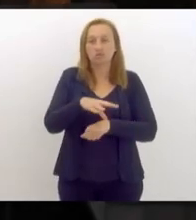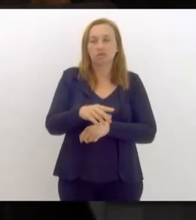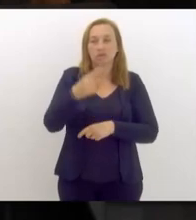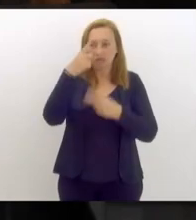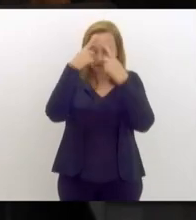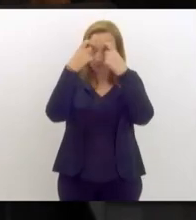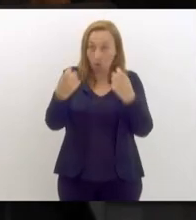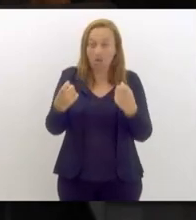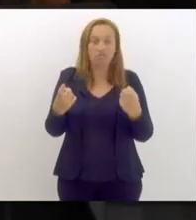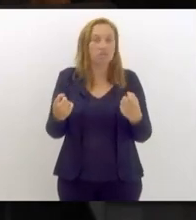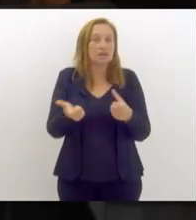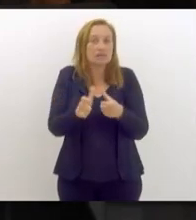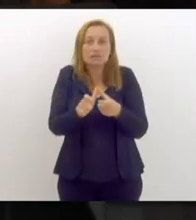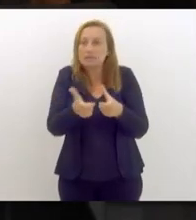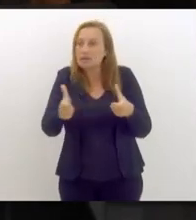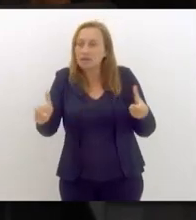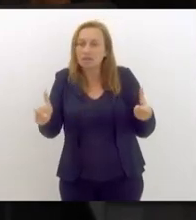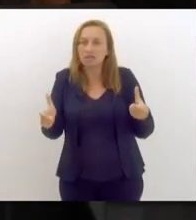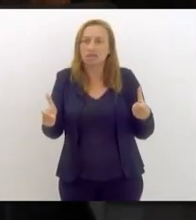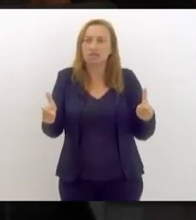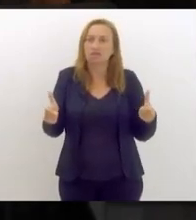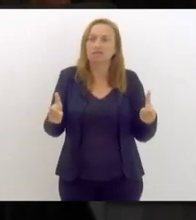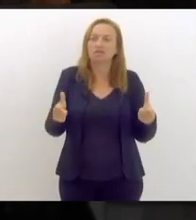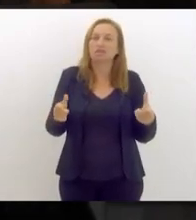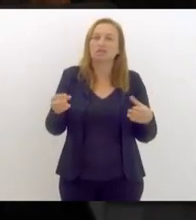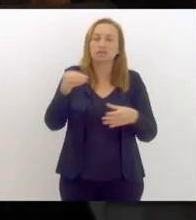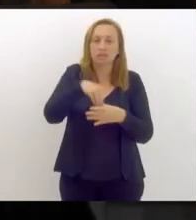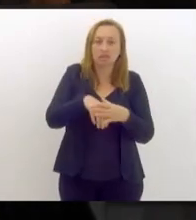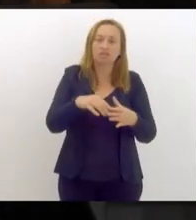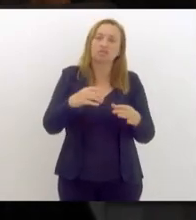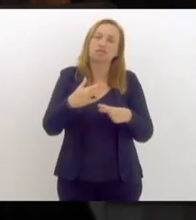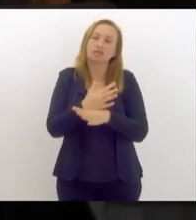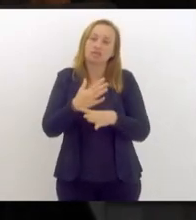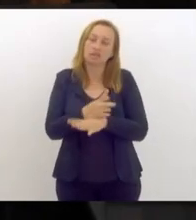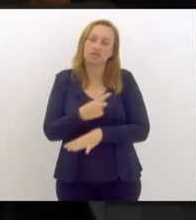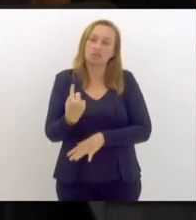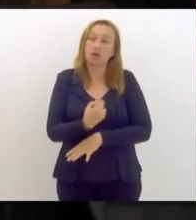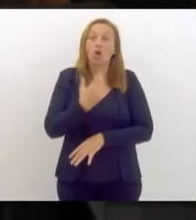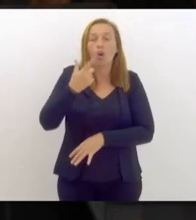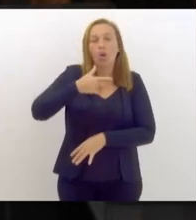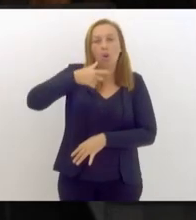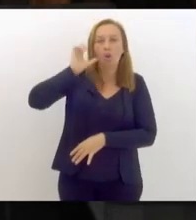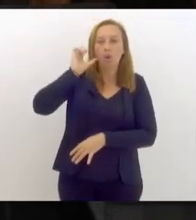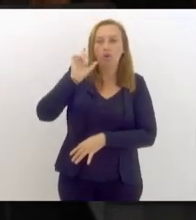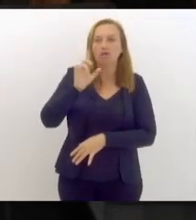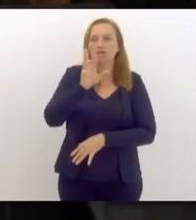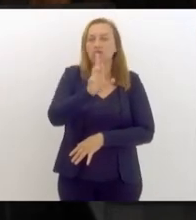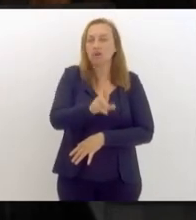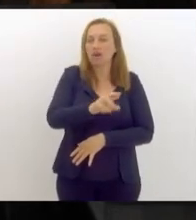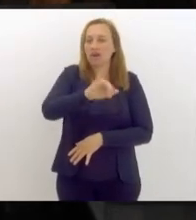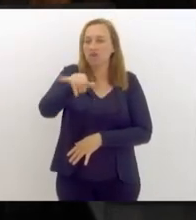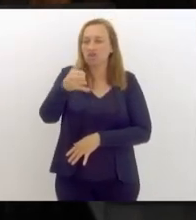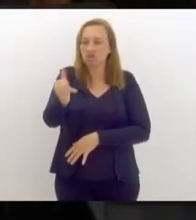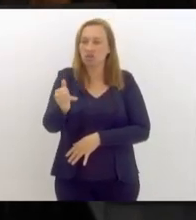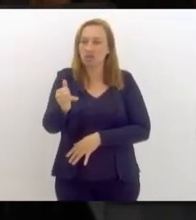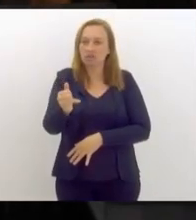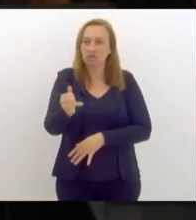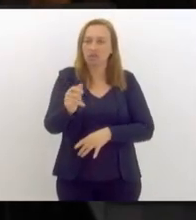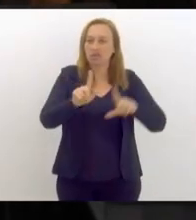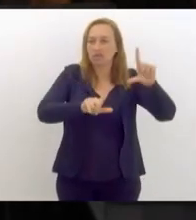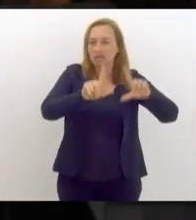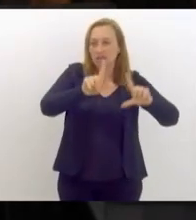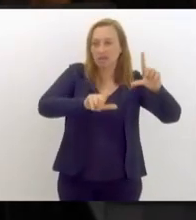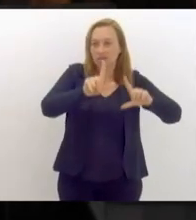extrema que está na nossa cidade ontem no RJTV das 19 horas